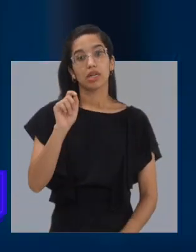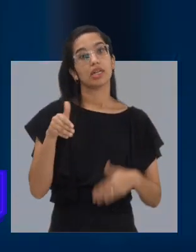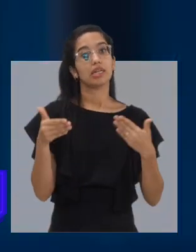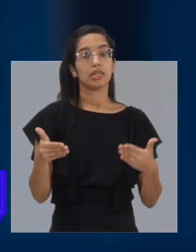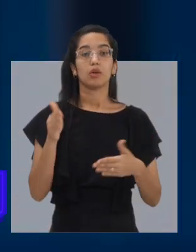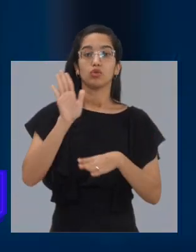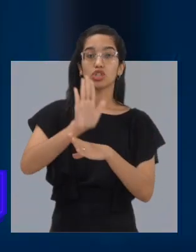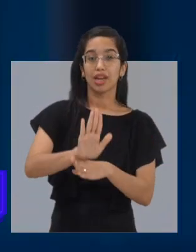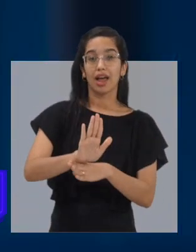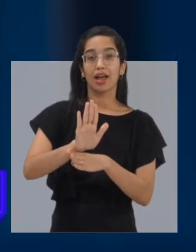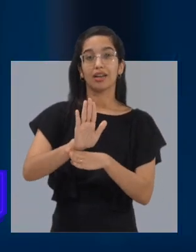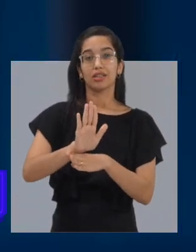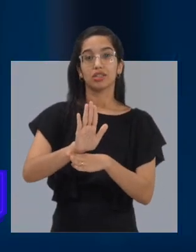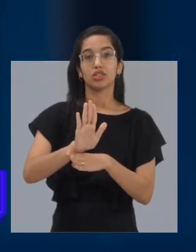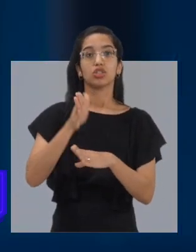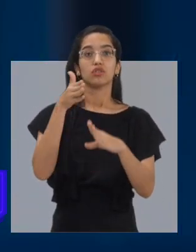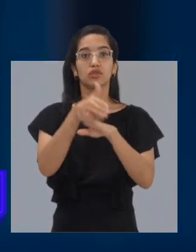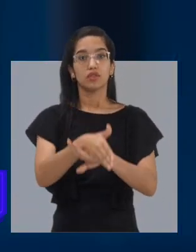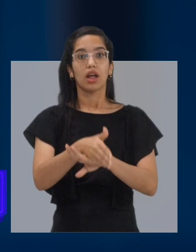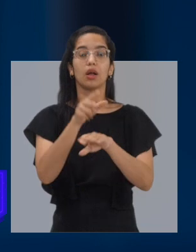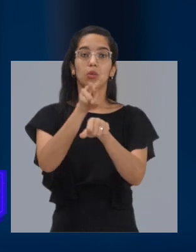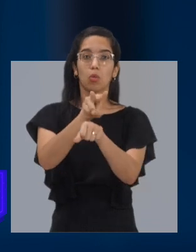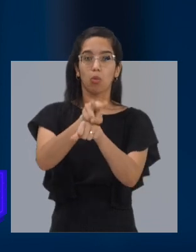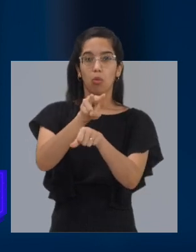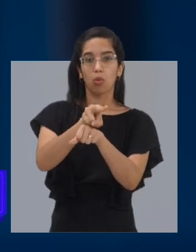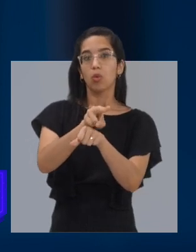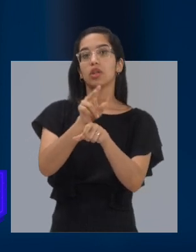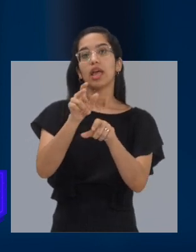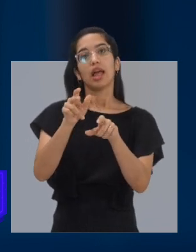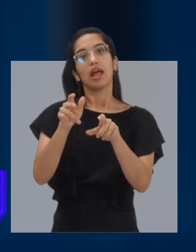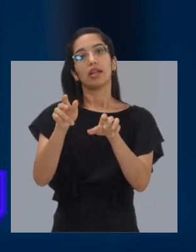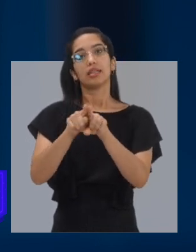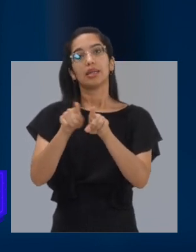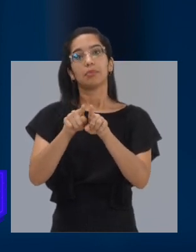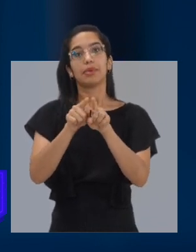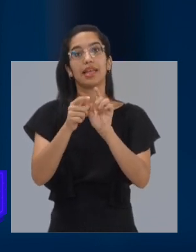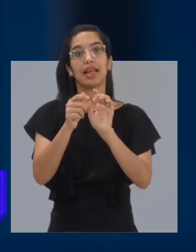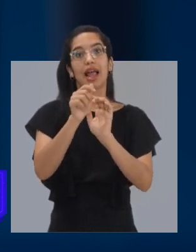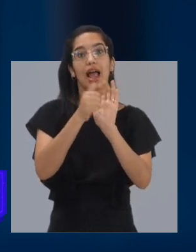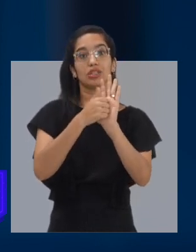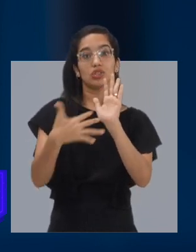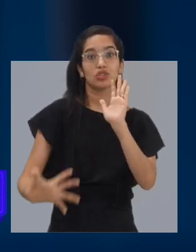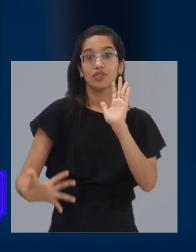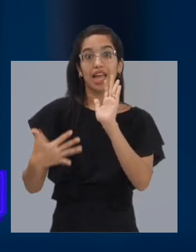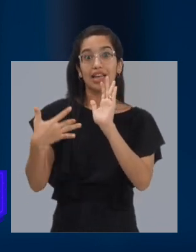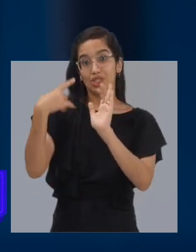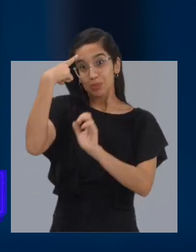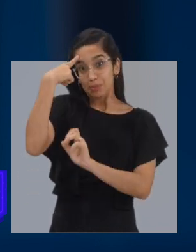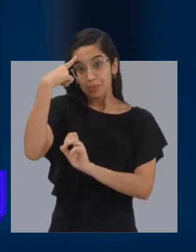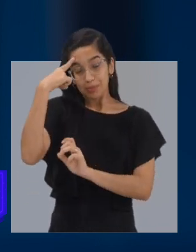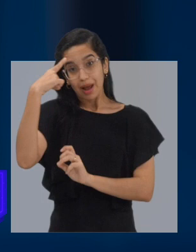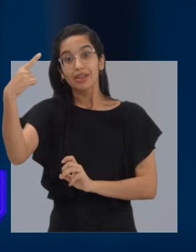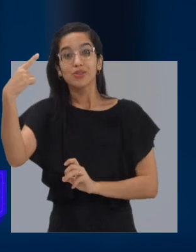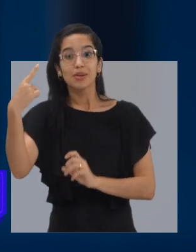atividades escolares, né, acompanhamento escolar, atividades lúdicas. E estamos, este ano, com uma parceria com